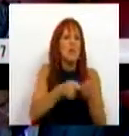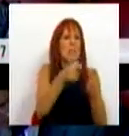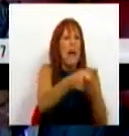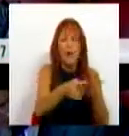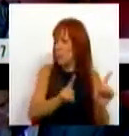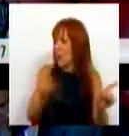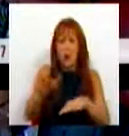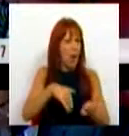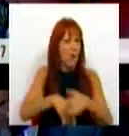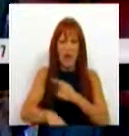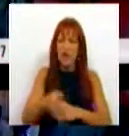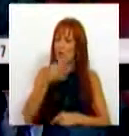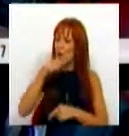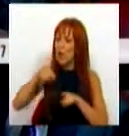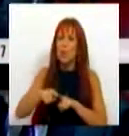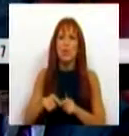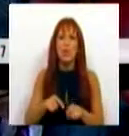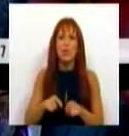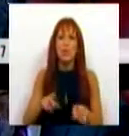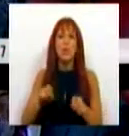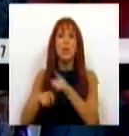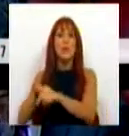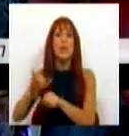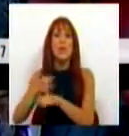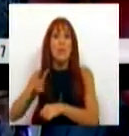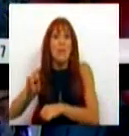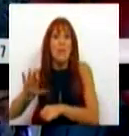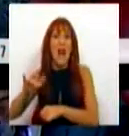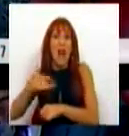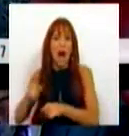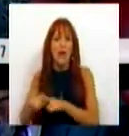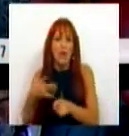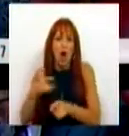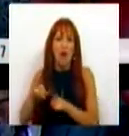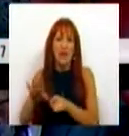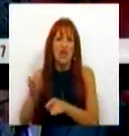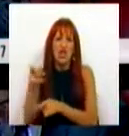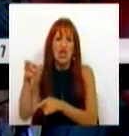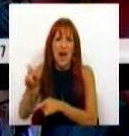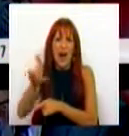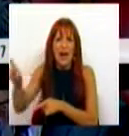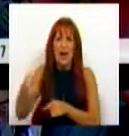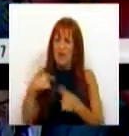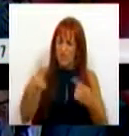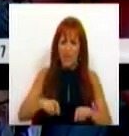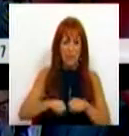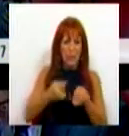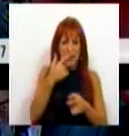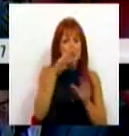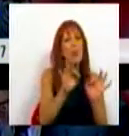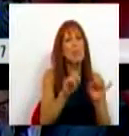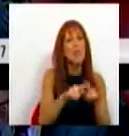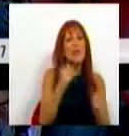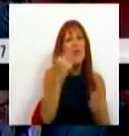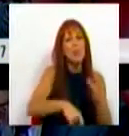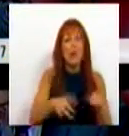fez. Falou-se aqui do Dr. Jekyll e do Mr. Hyde. Tivemos aqui neste Parlamento o Partido dos Contribuintes a